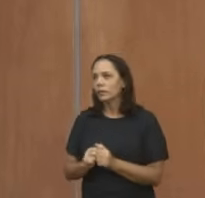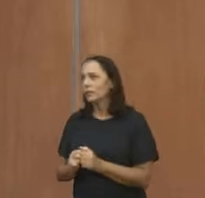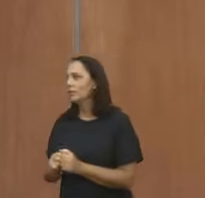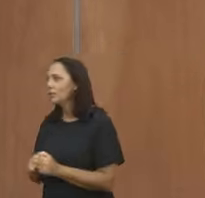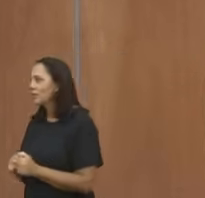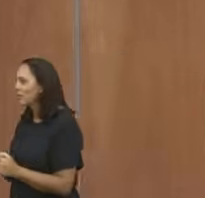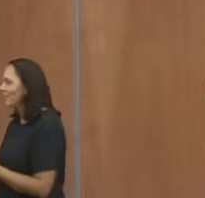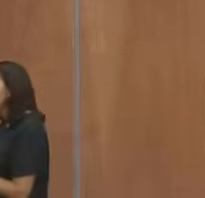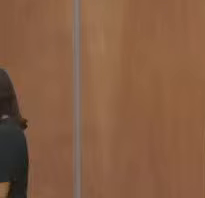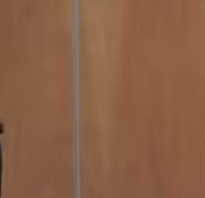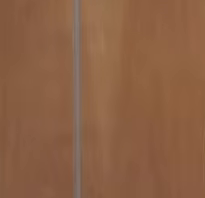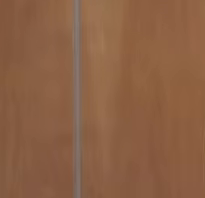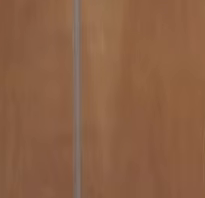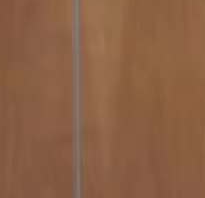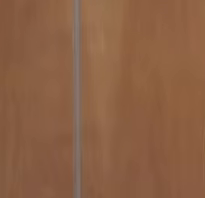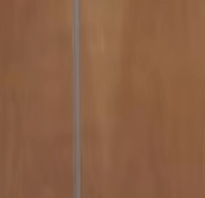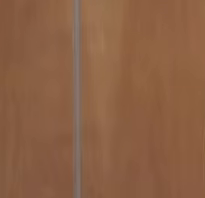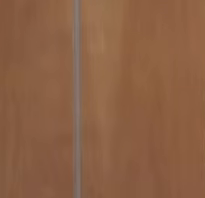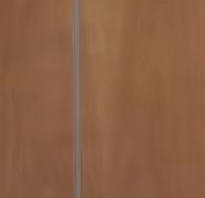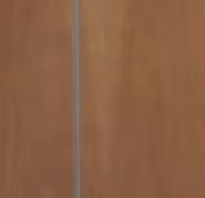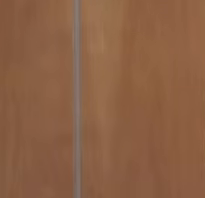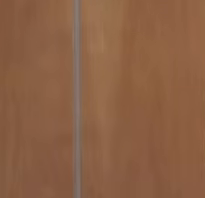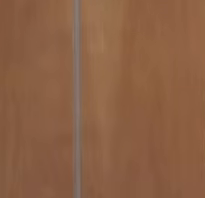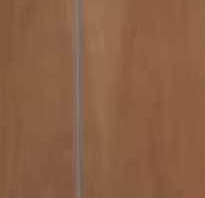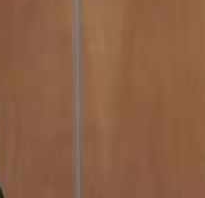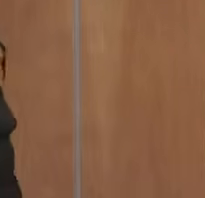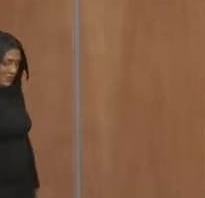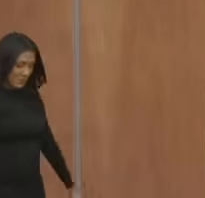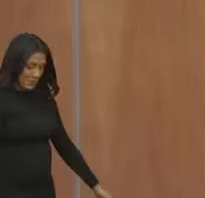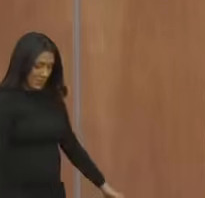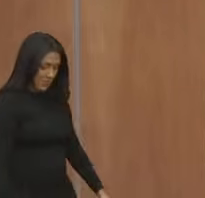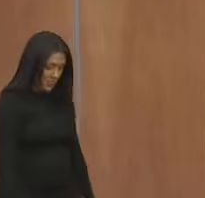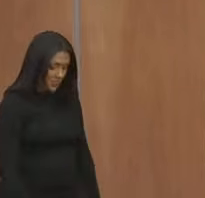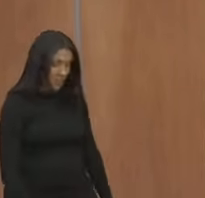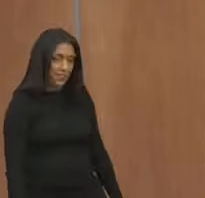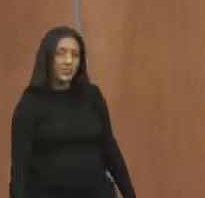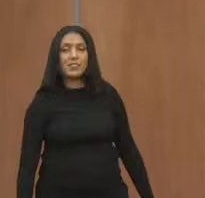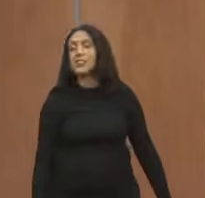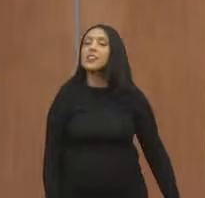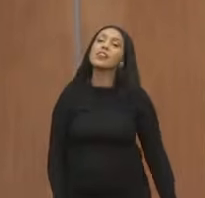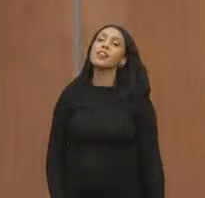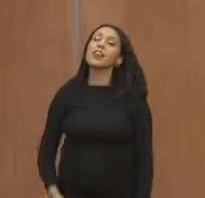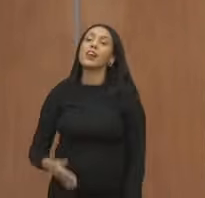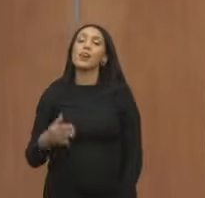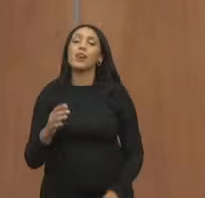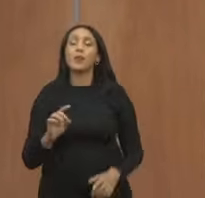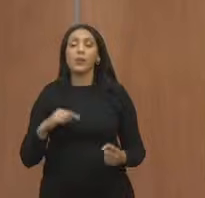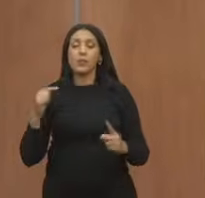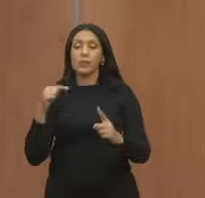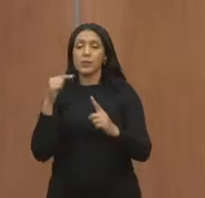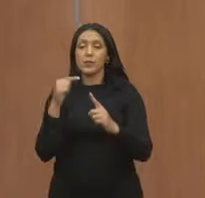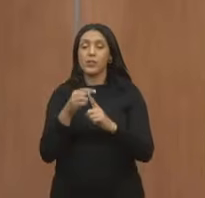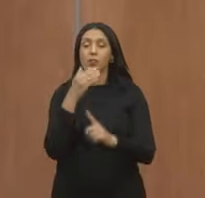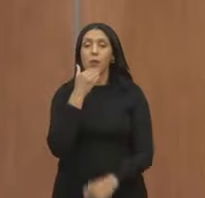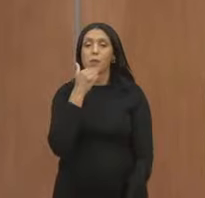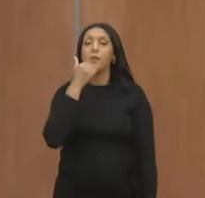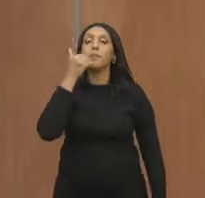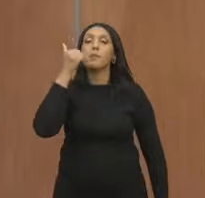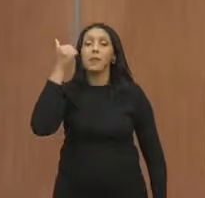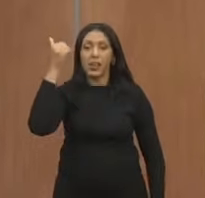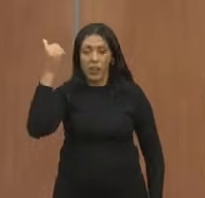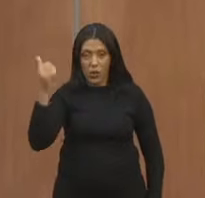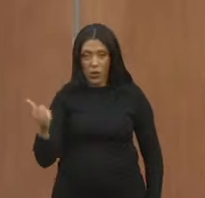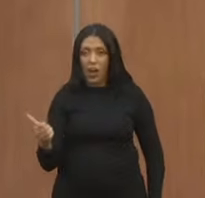somam ao esforço de ampliar a eficiência administrativa, garantir a boa alocação dos